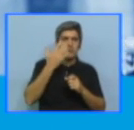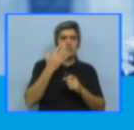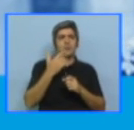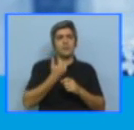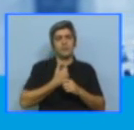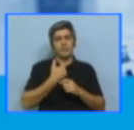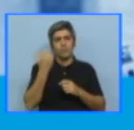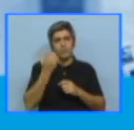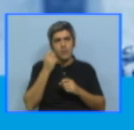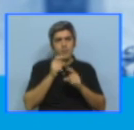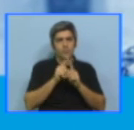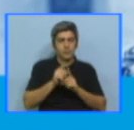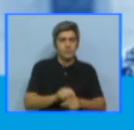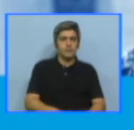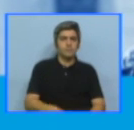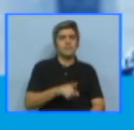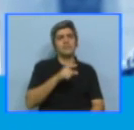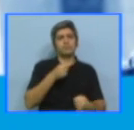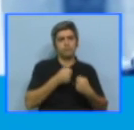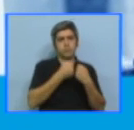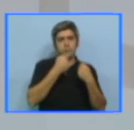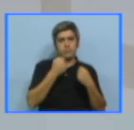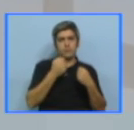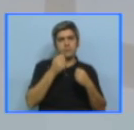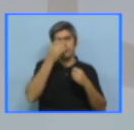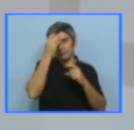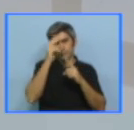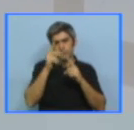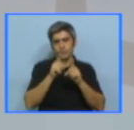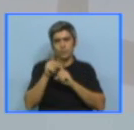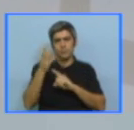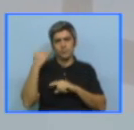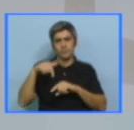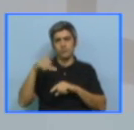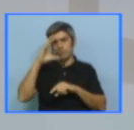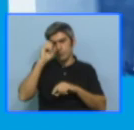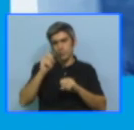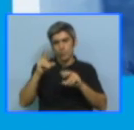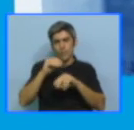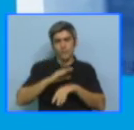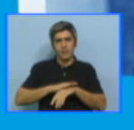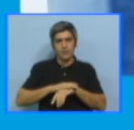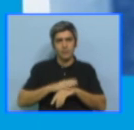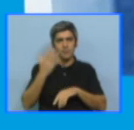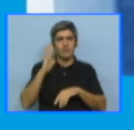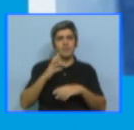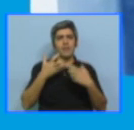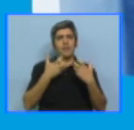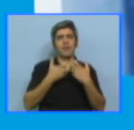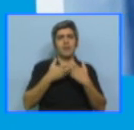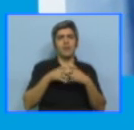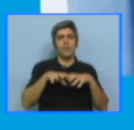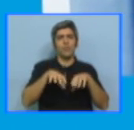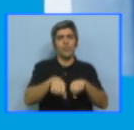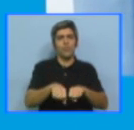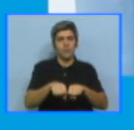identidade cultural e política. E isso entrava em choque com a visão política da altura. Que o Estado Estávamos na guerra colonial, não é?